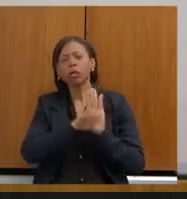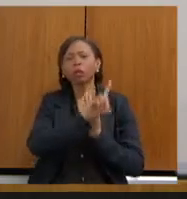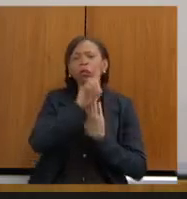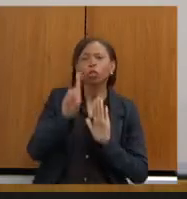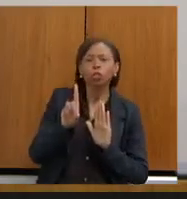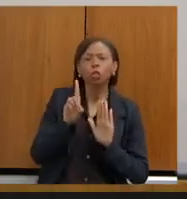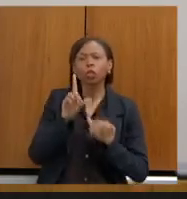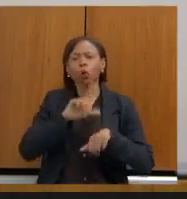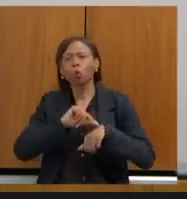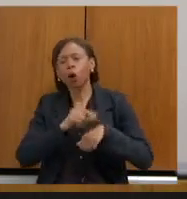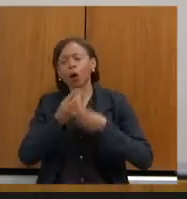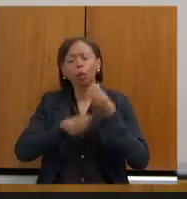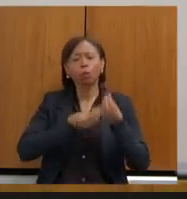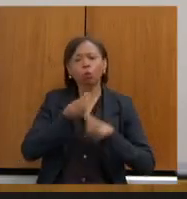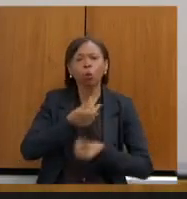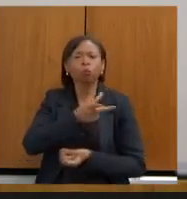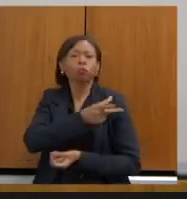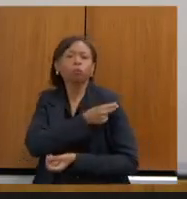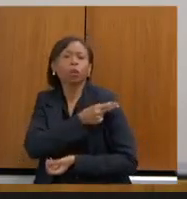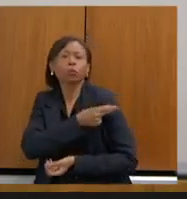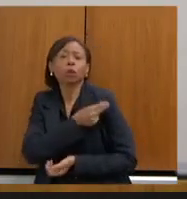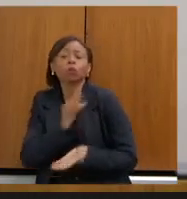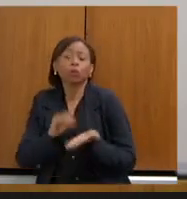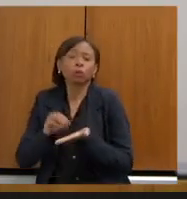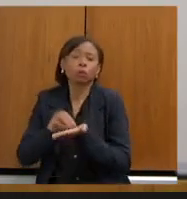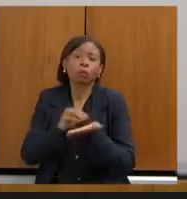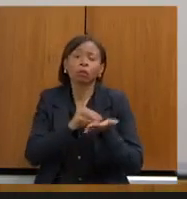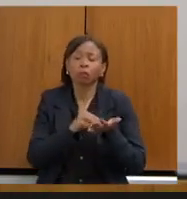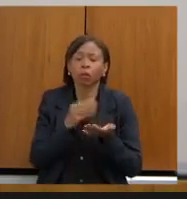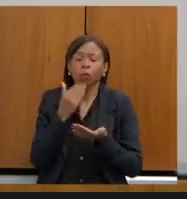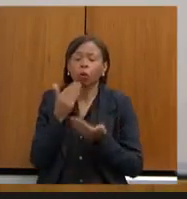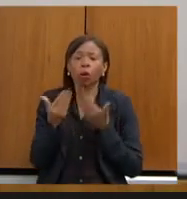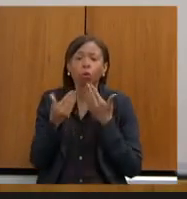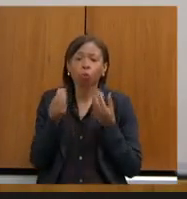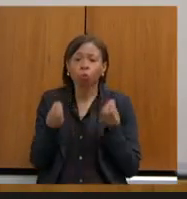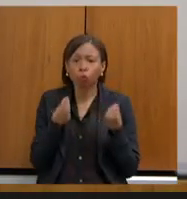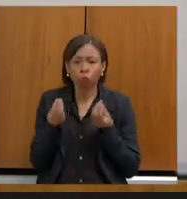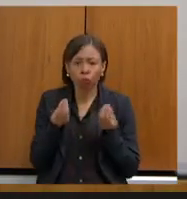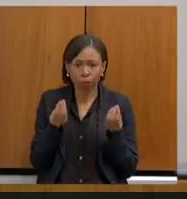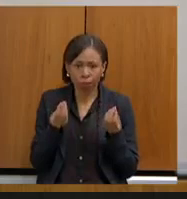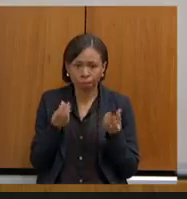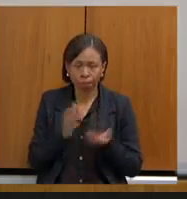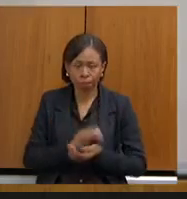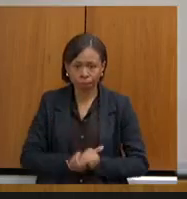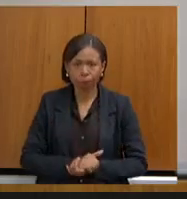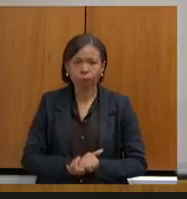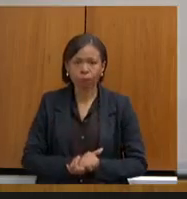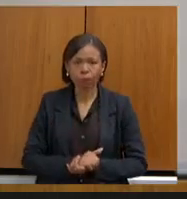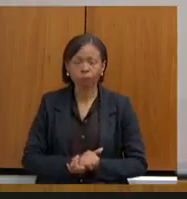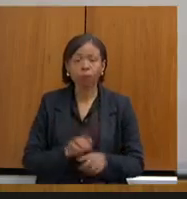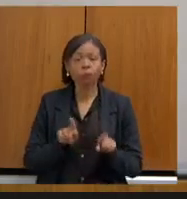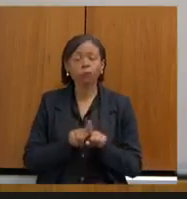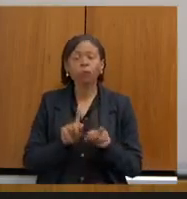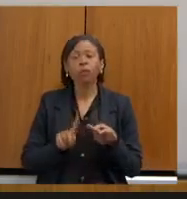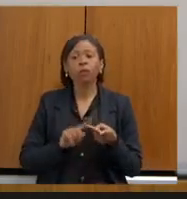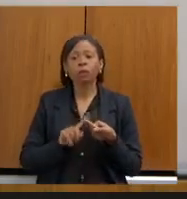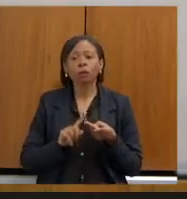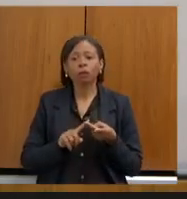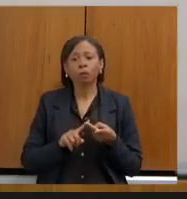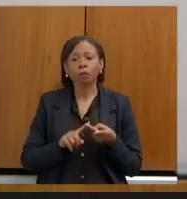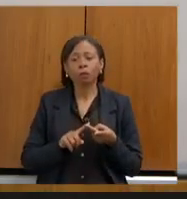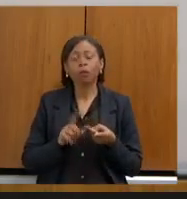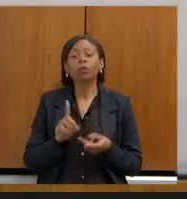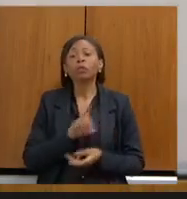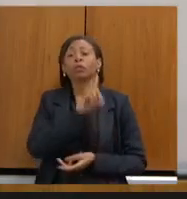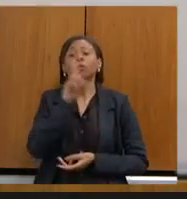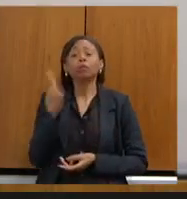como já andou e o que falta para que isso se concretize previsão do pagamento de ajuda